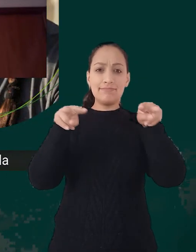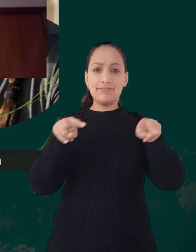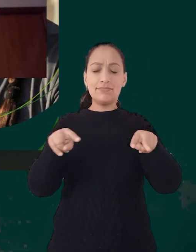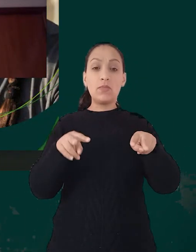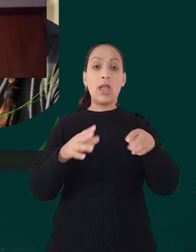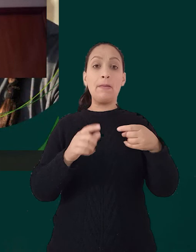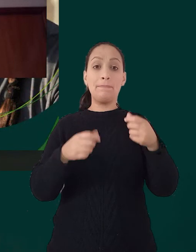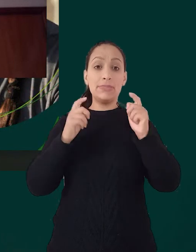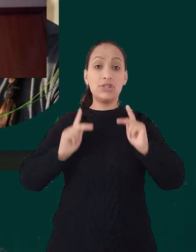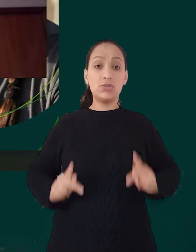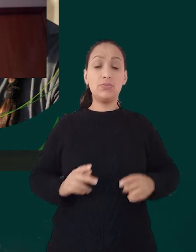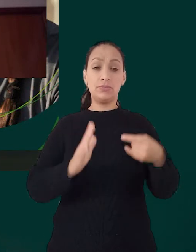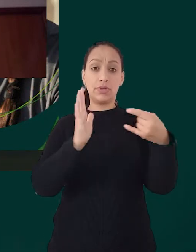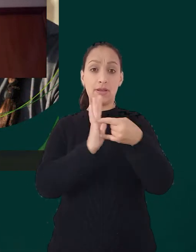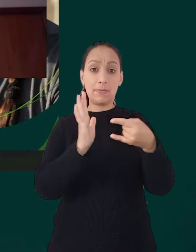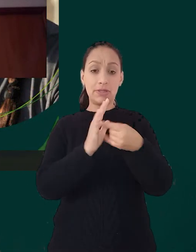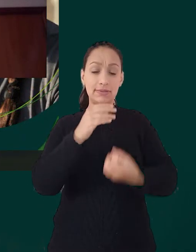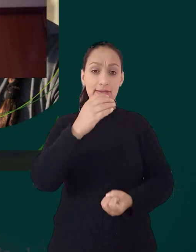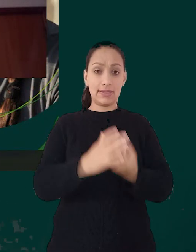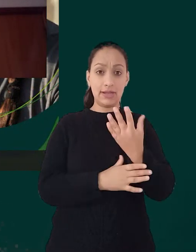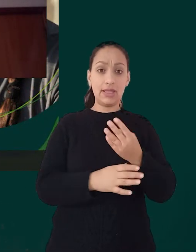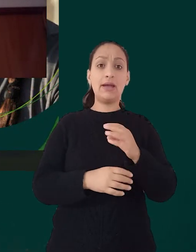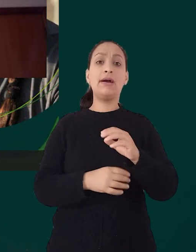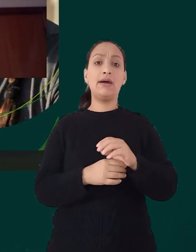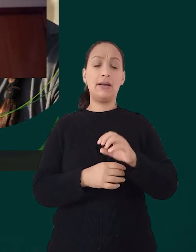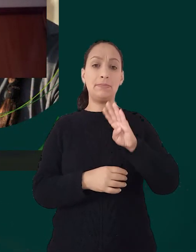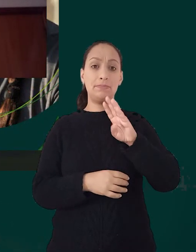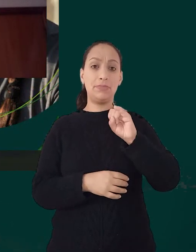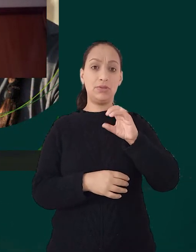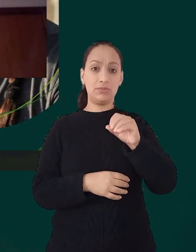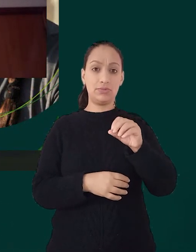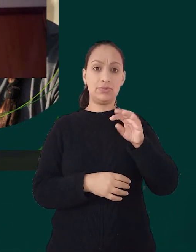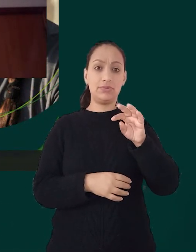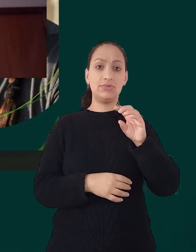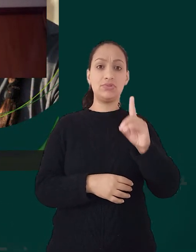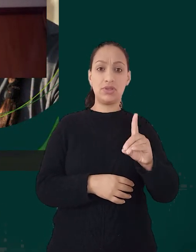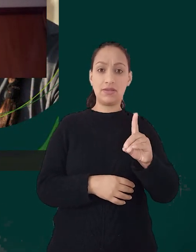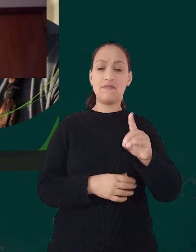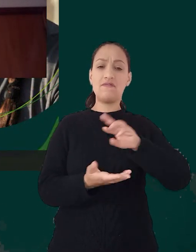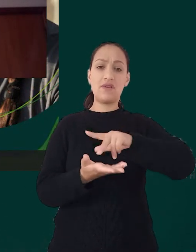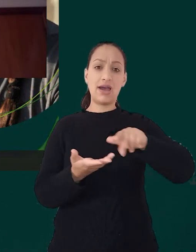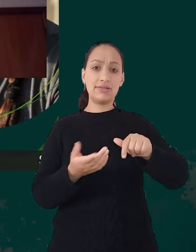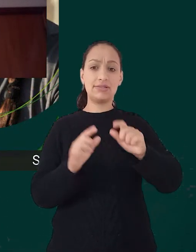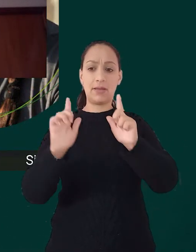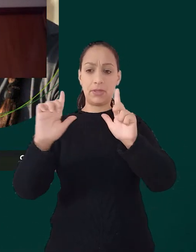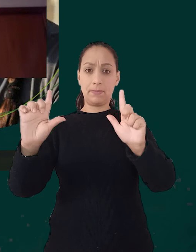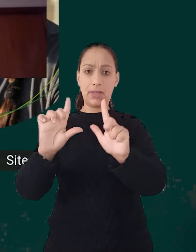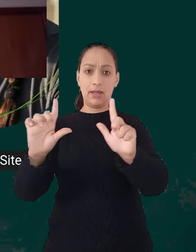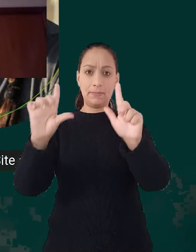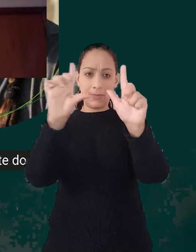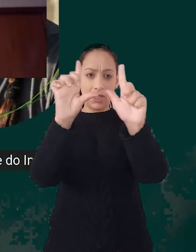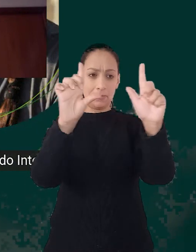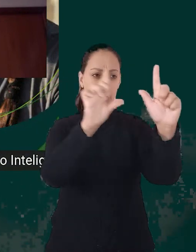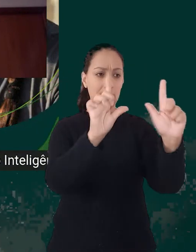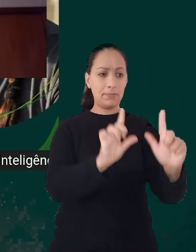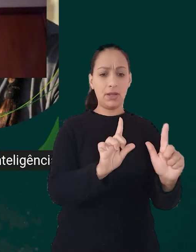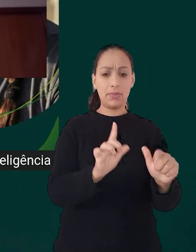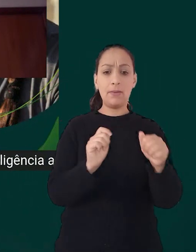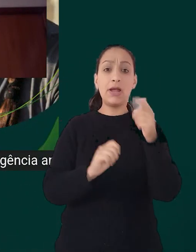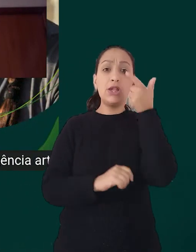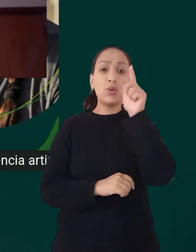programador, quando ele cria a build, ele vai abrir várias delas e vai abrir o jogo para que então ele